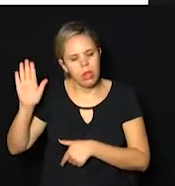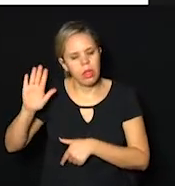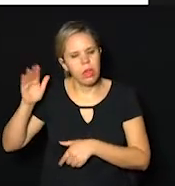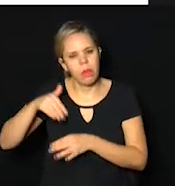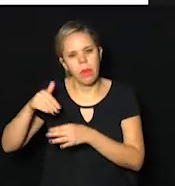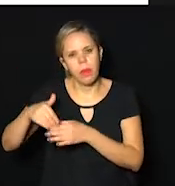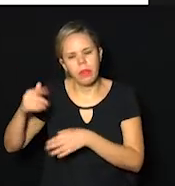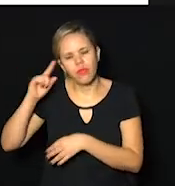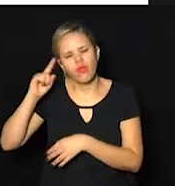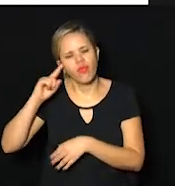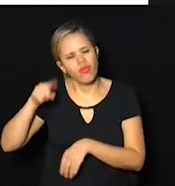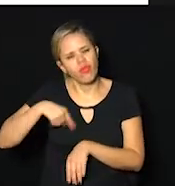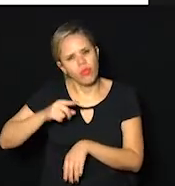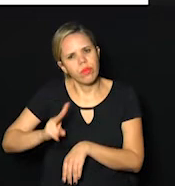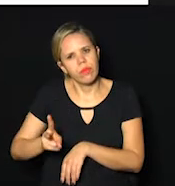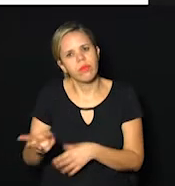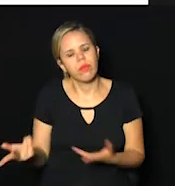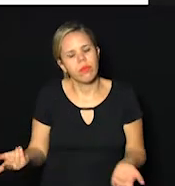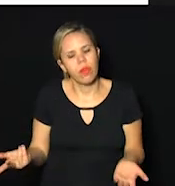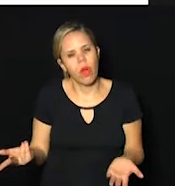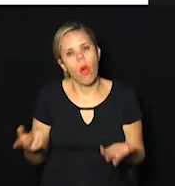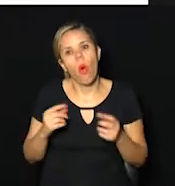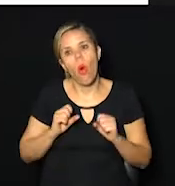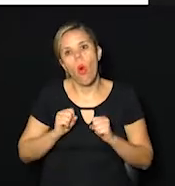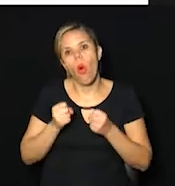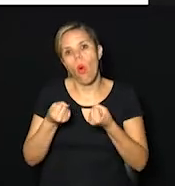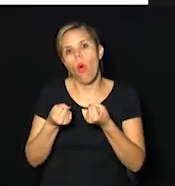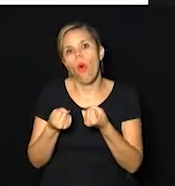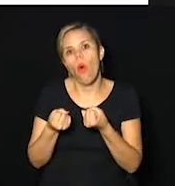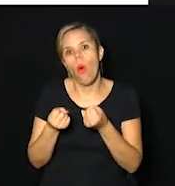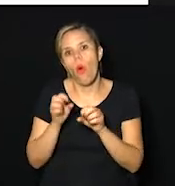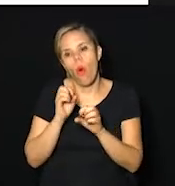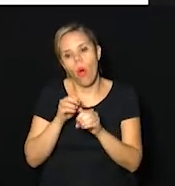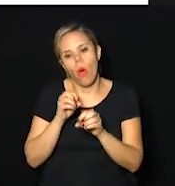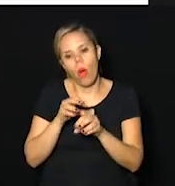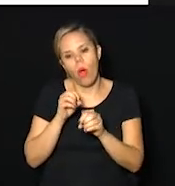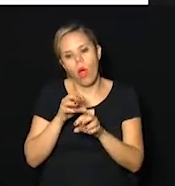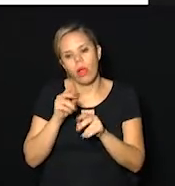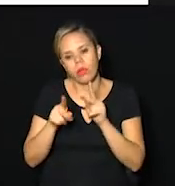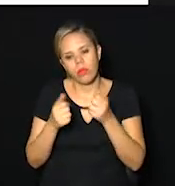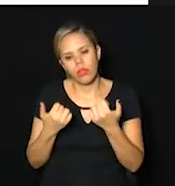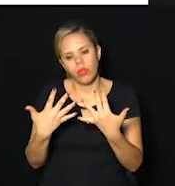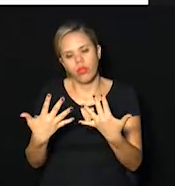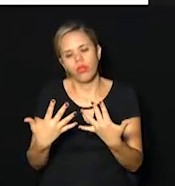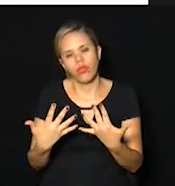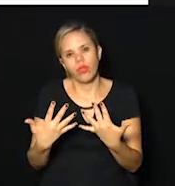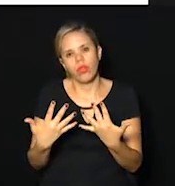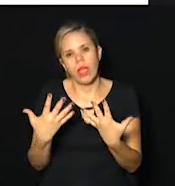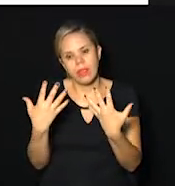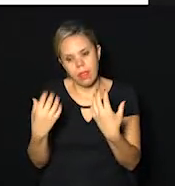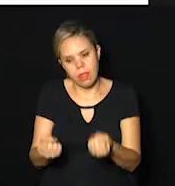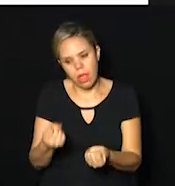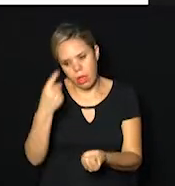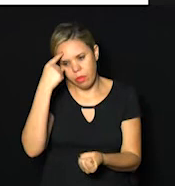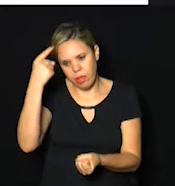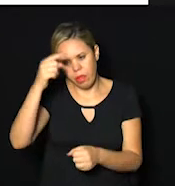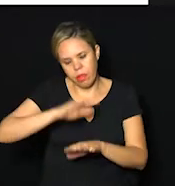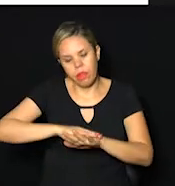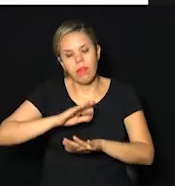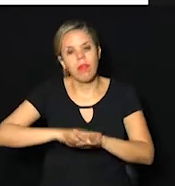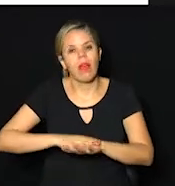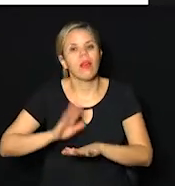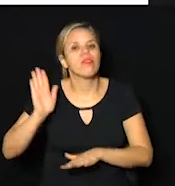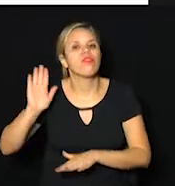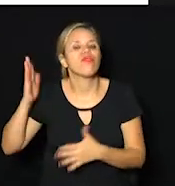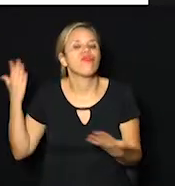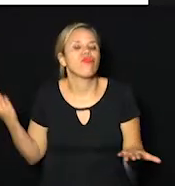hora. Como é que eu convenço os públicos a defender ideias? Lembra aquilo que eu disse